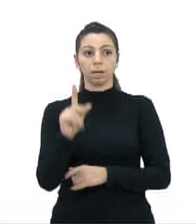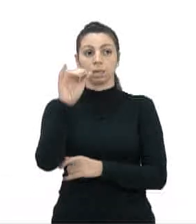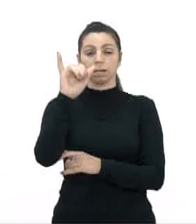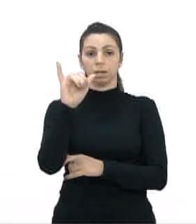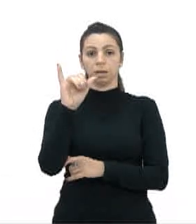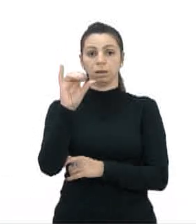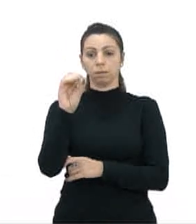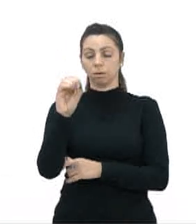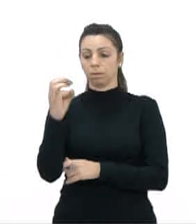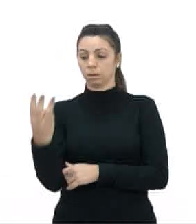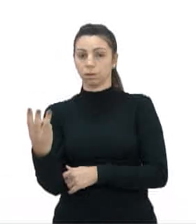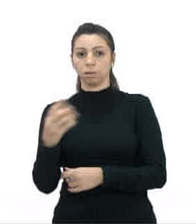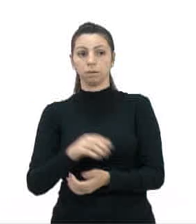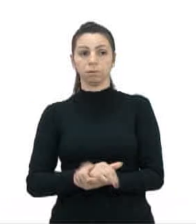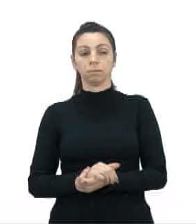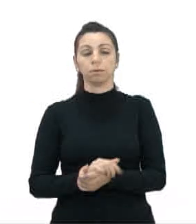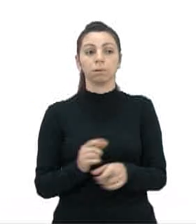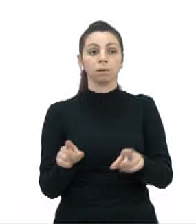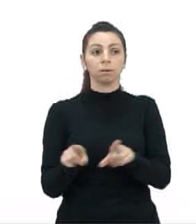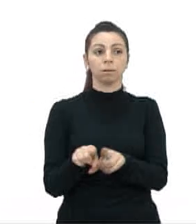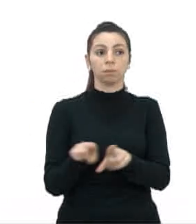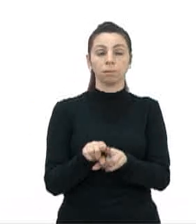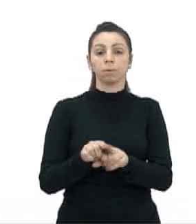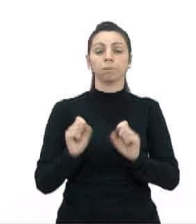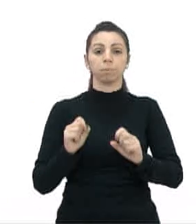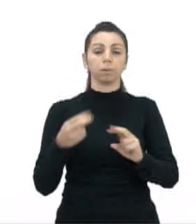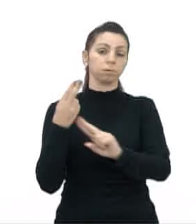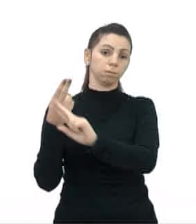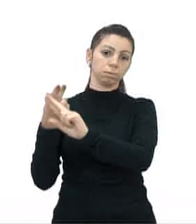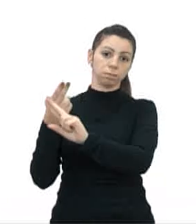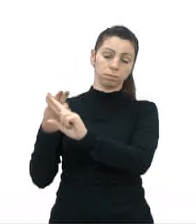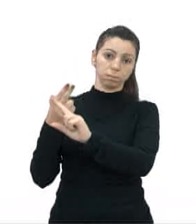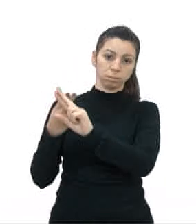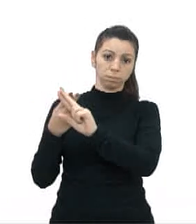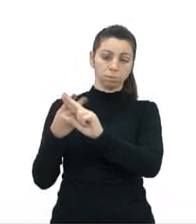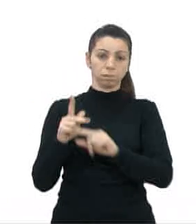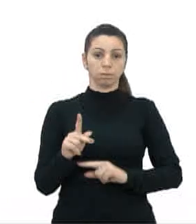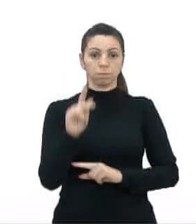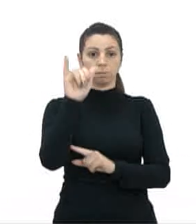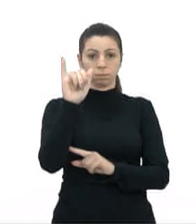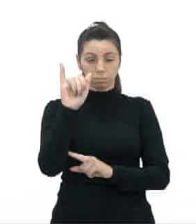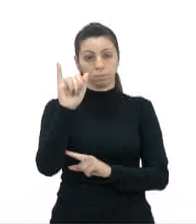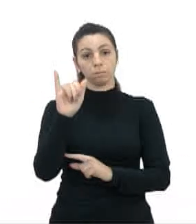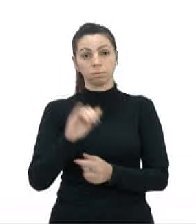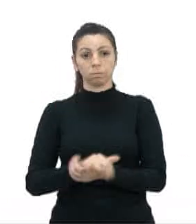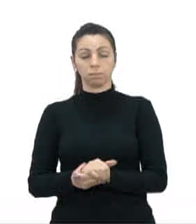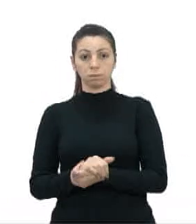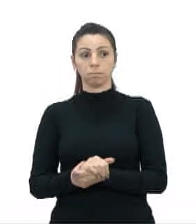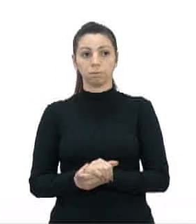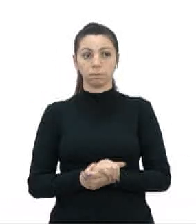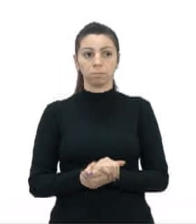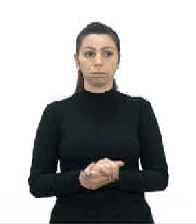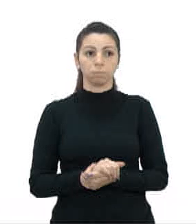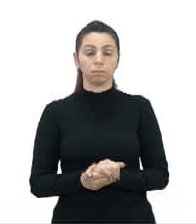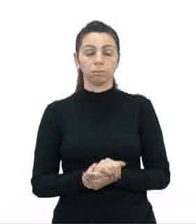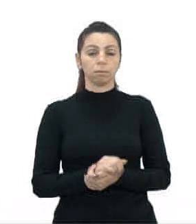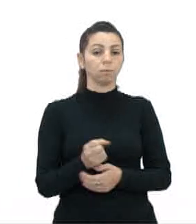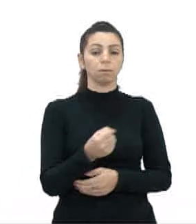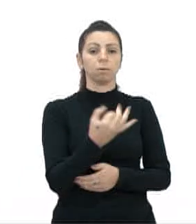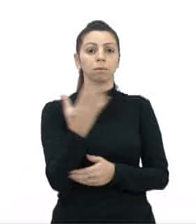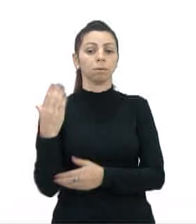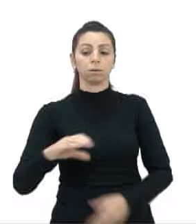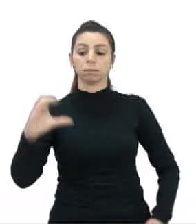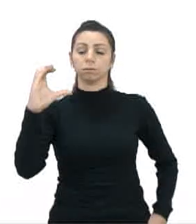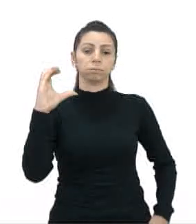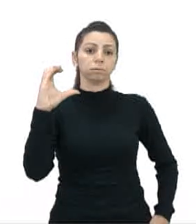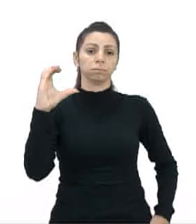na reação A, que também pode ser utilizado na produção de iodeto de potássio, que é o Ki, na reação B. Qual é a quantidade de